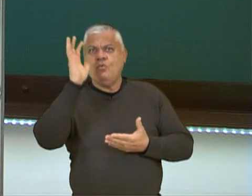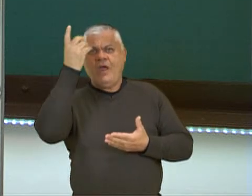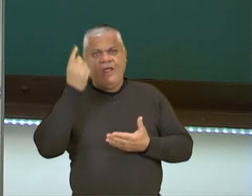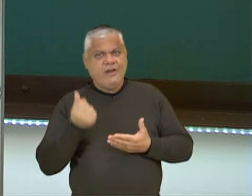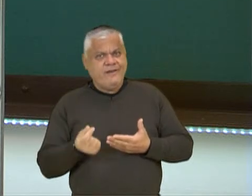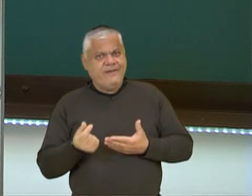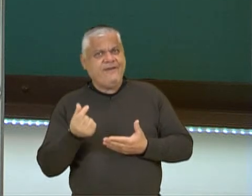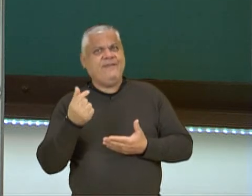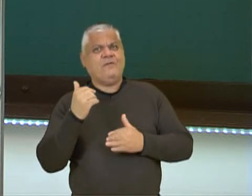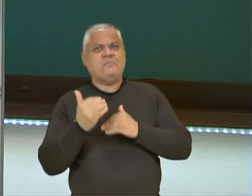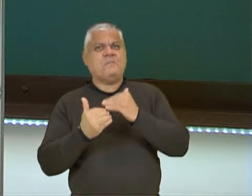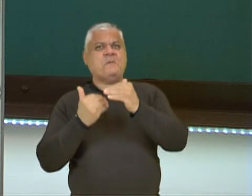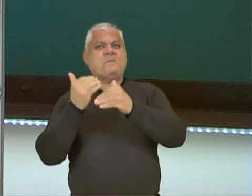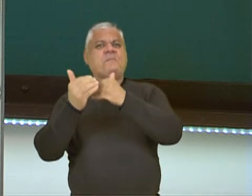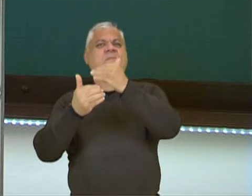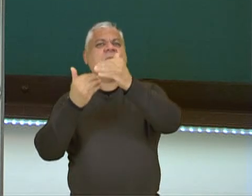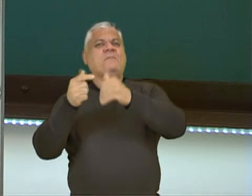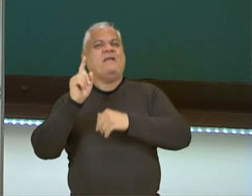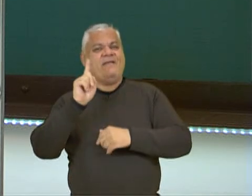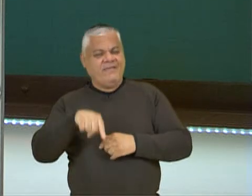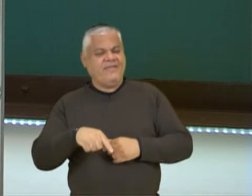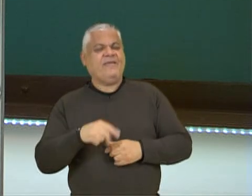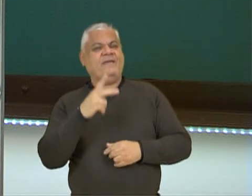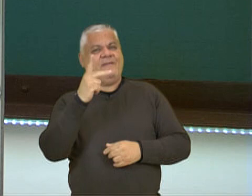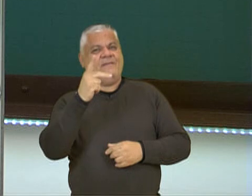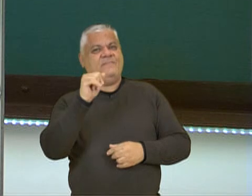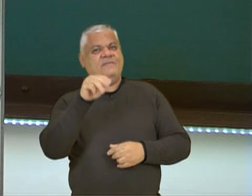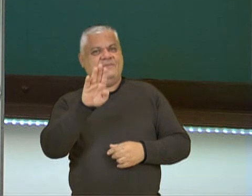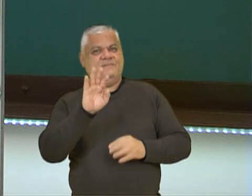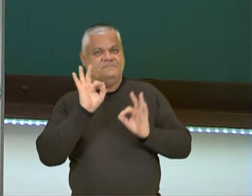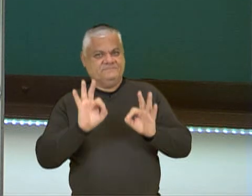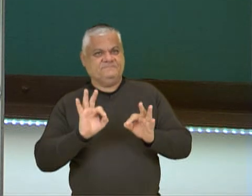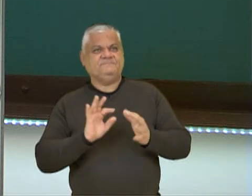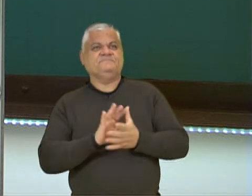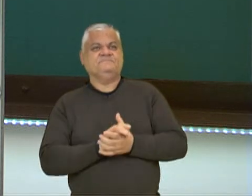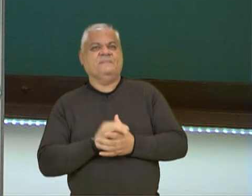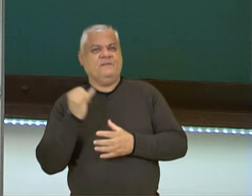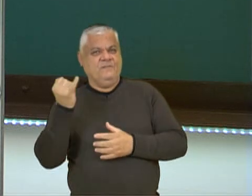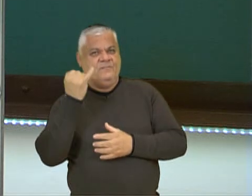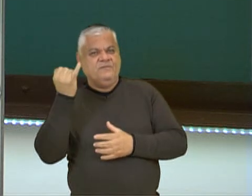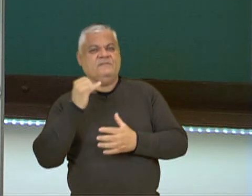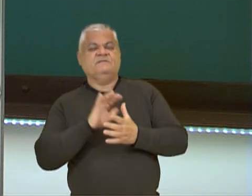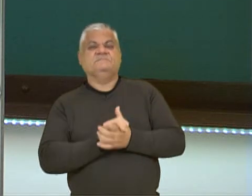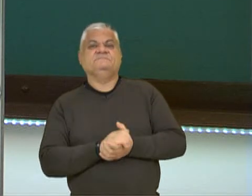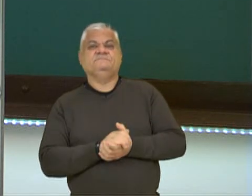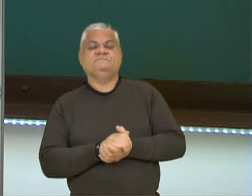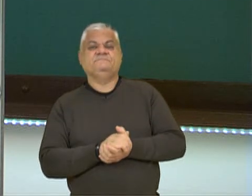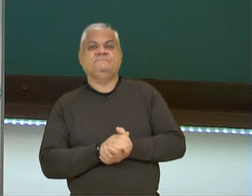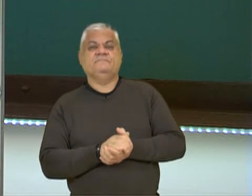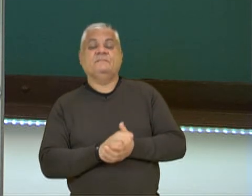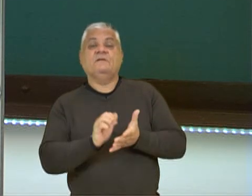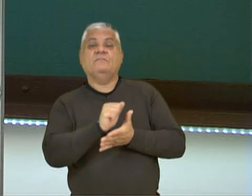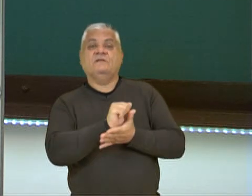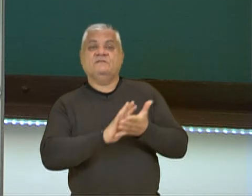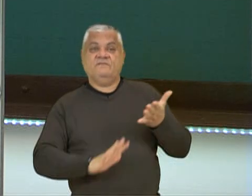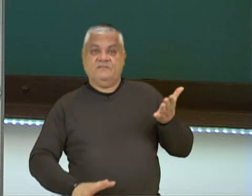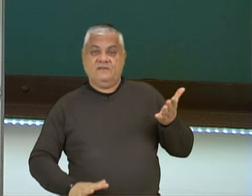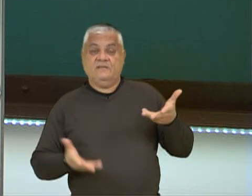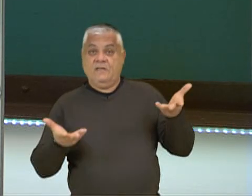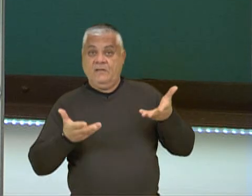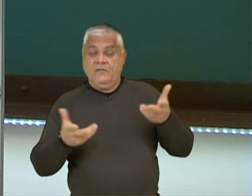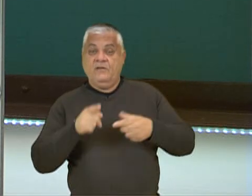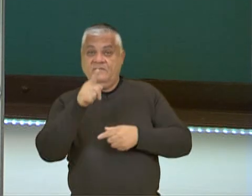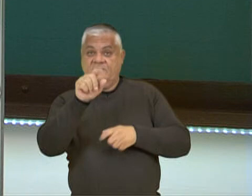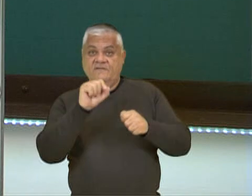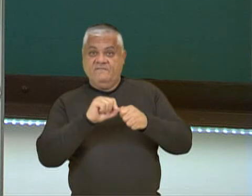exemplo. Se reflete através desse número chamado de PIB, tá? É importantíssimo refletir ali. E aí uma atividadezinha para